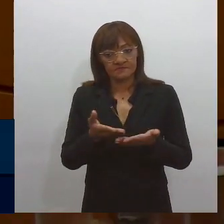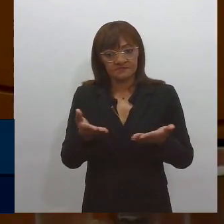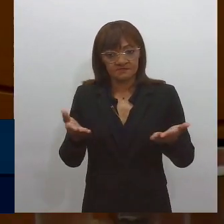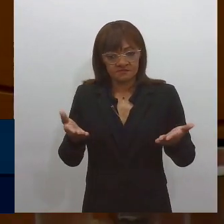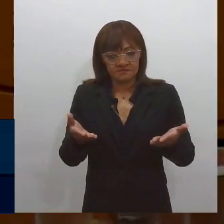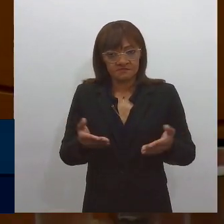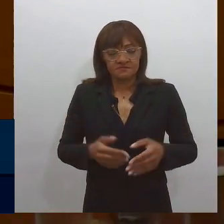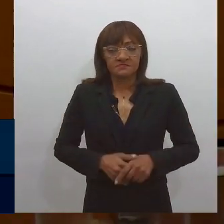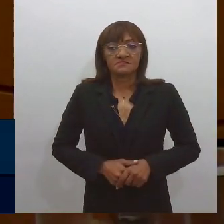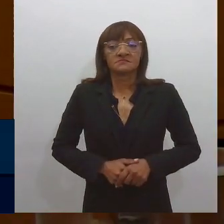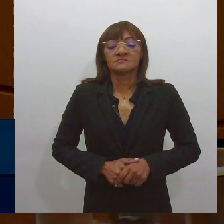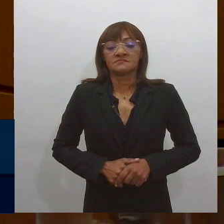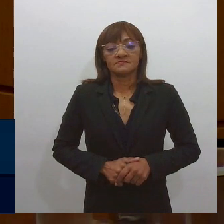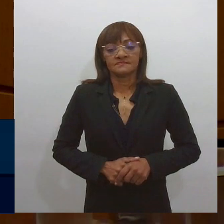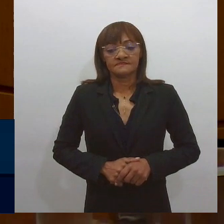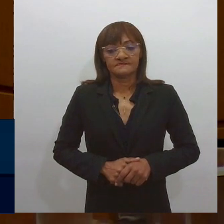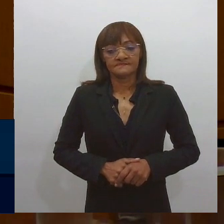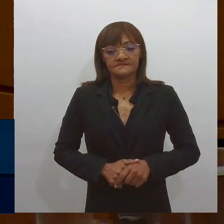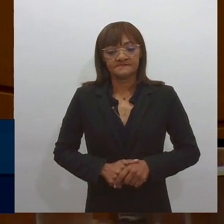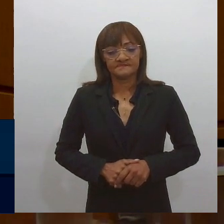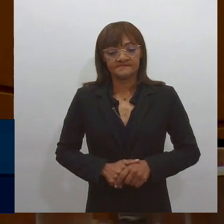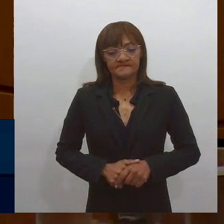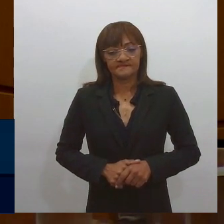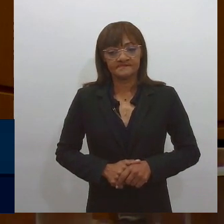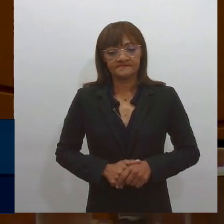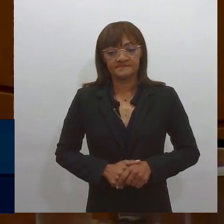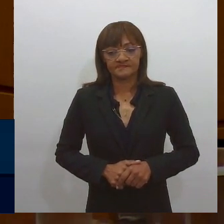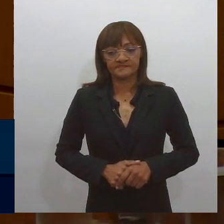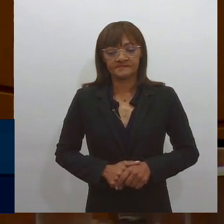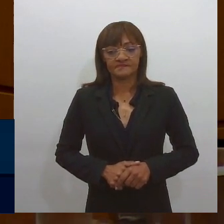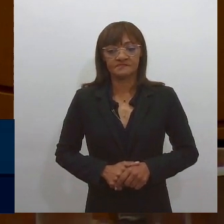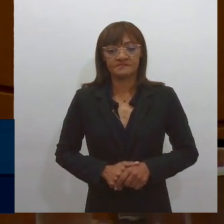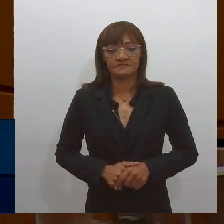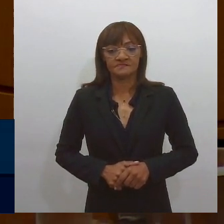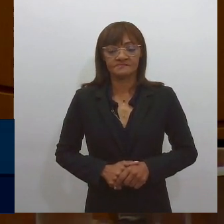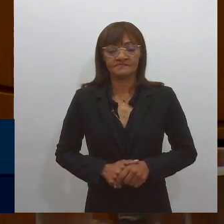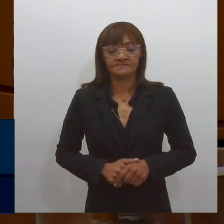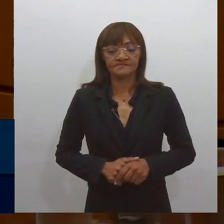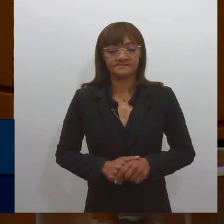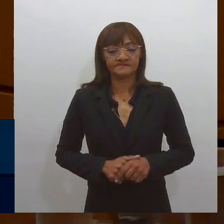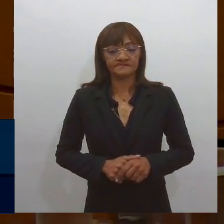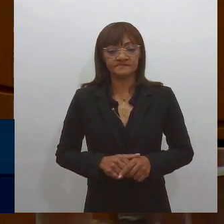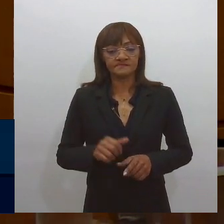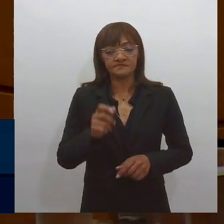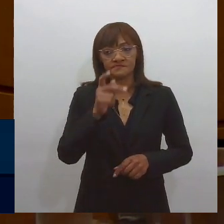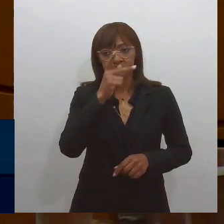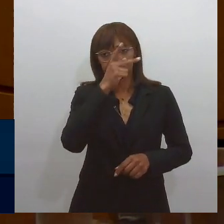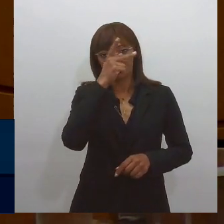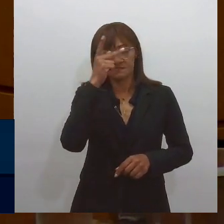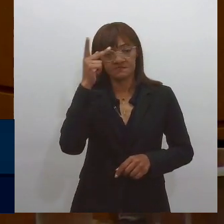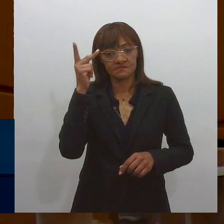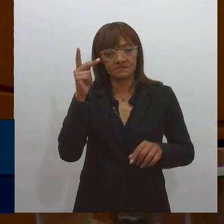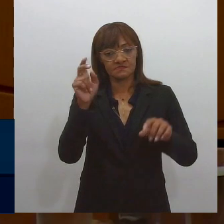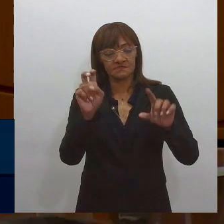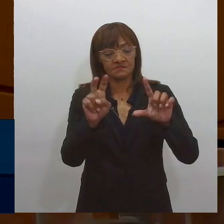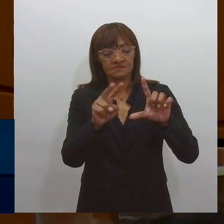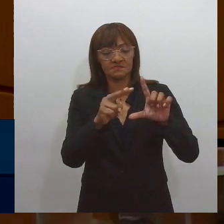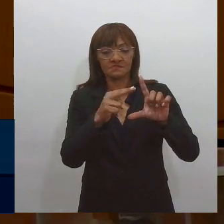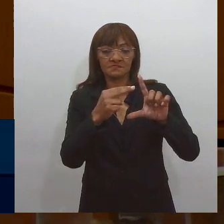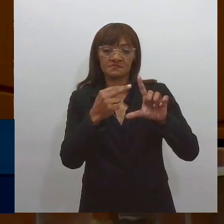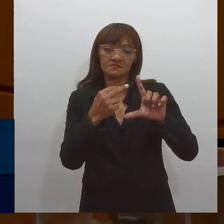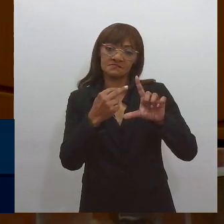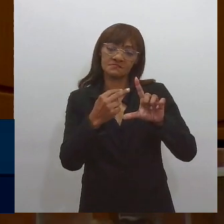deputadas pessoas que nos acompanham através das galerias da Assembleia